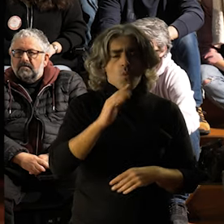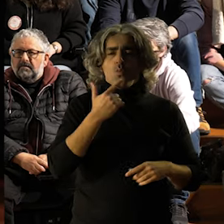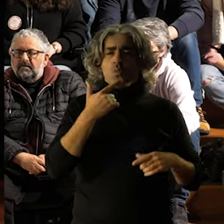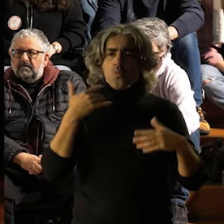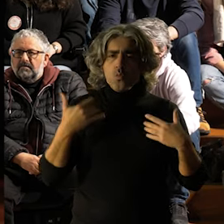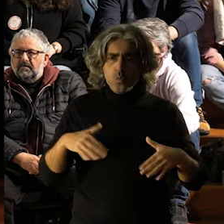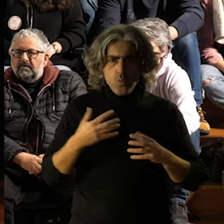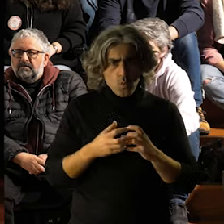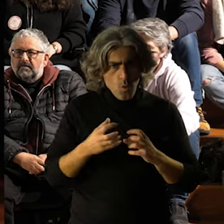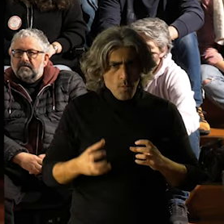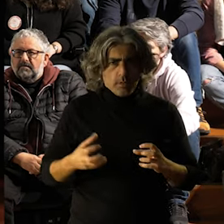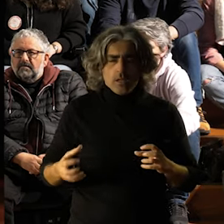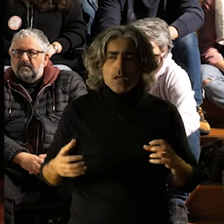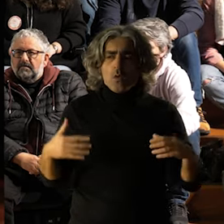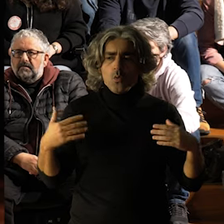complicada.